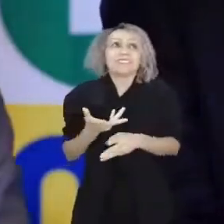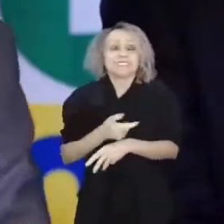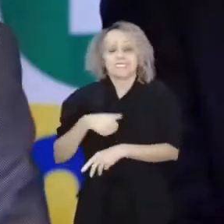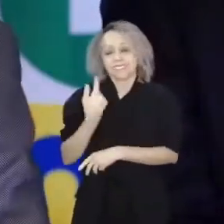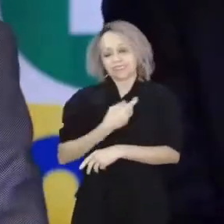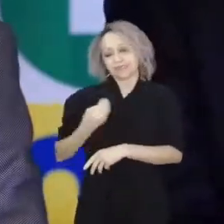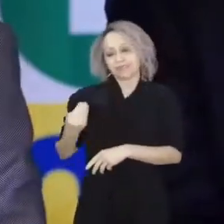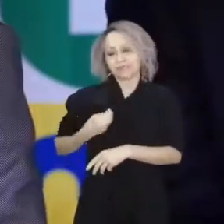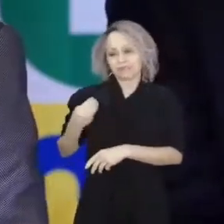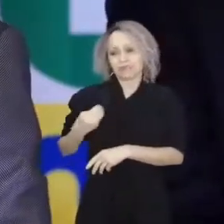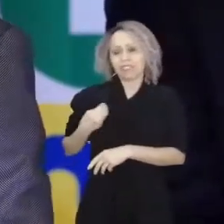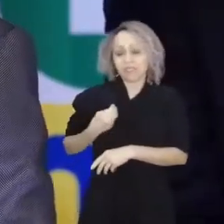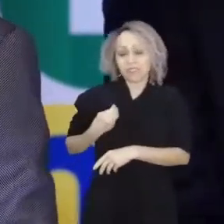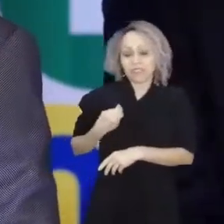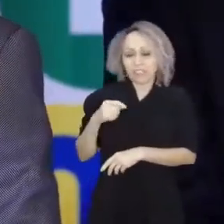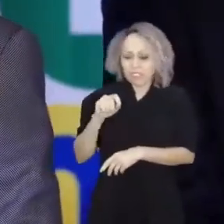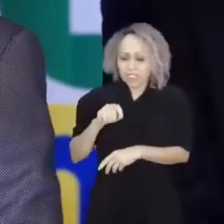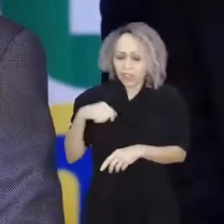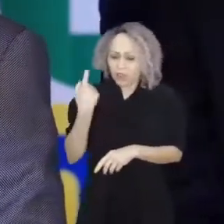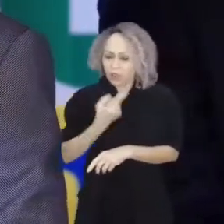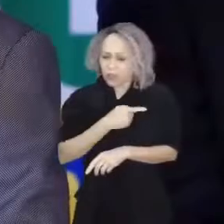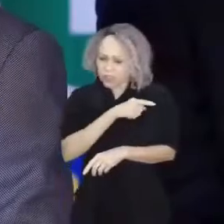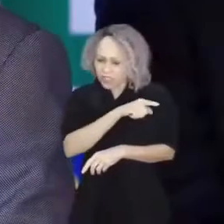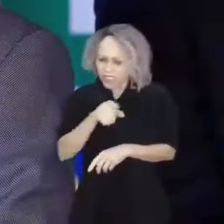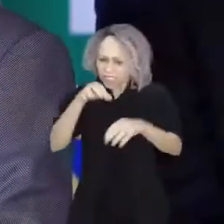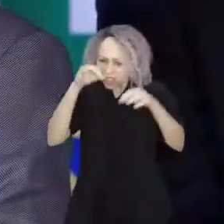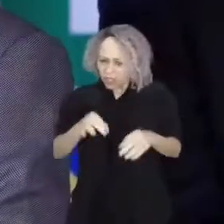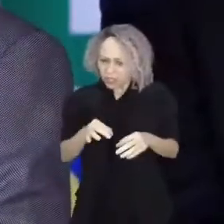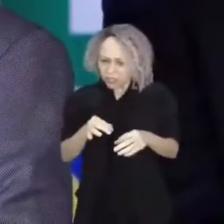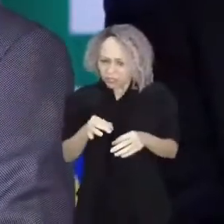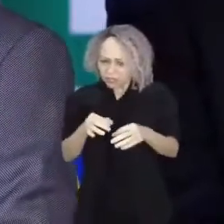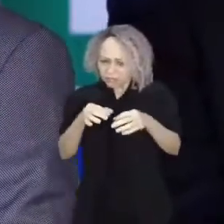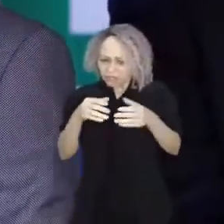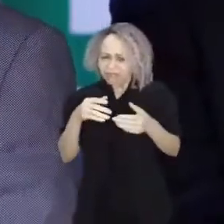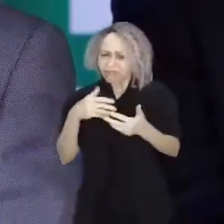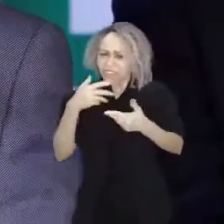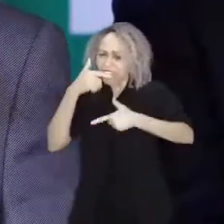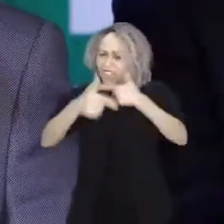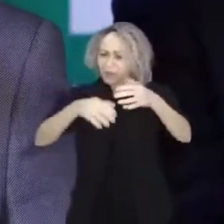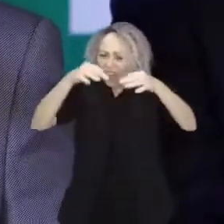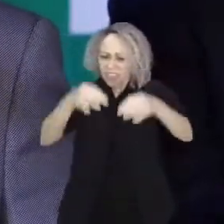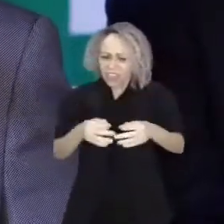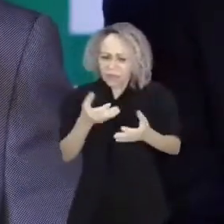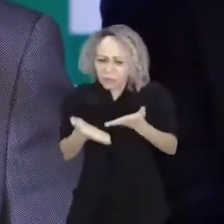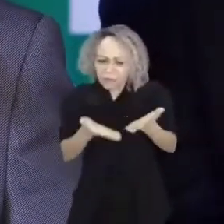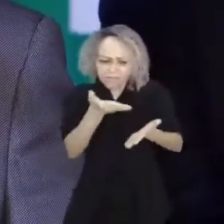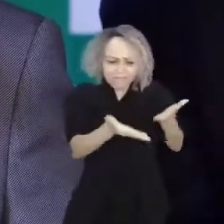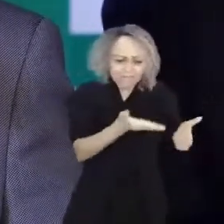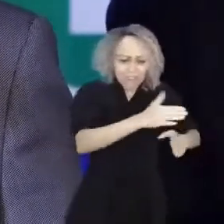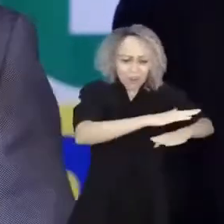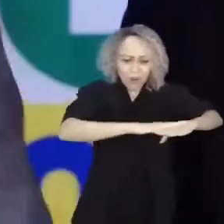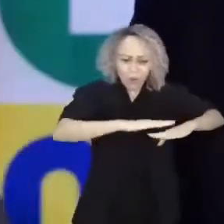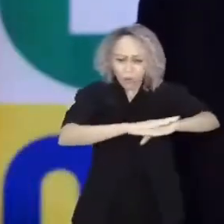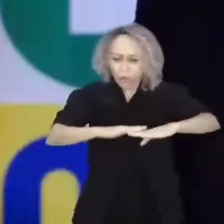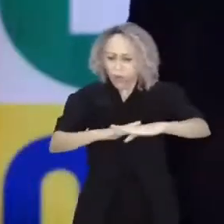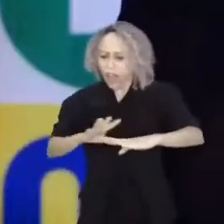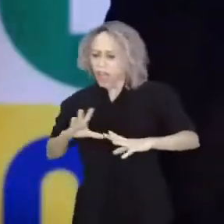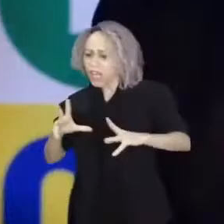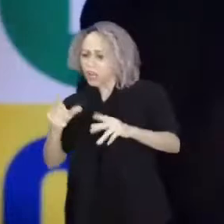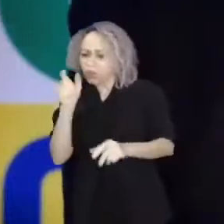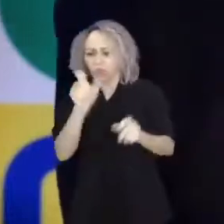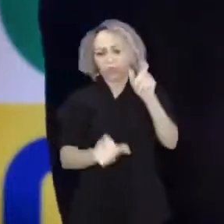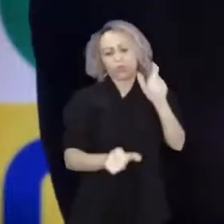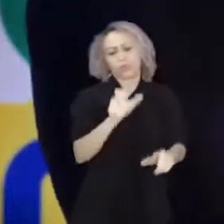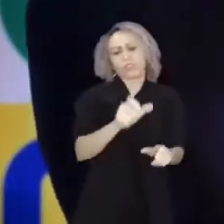as pessoas mais necessitadas desse país. A esses companheiros que foram anunciados hoje, eu espero que eles passem